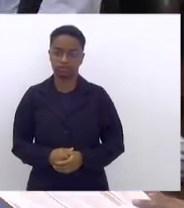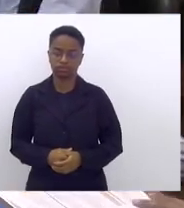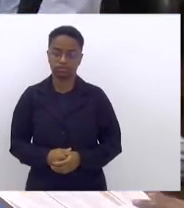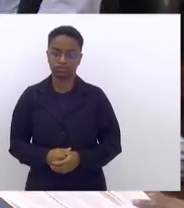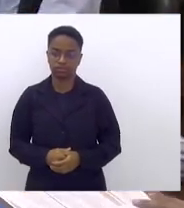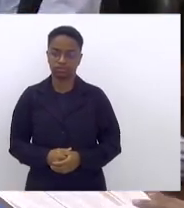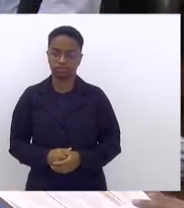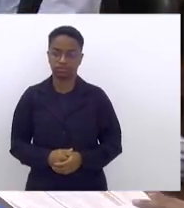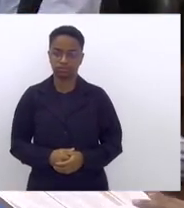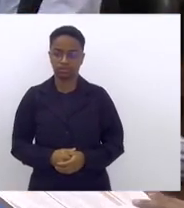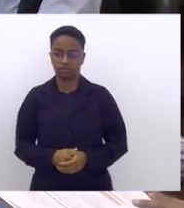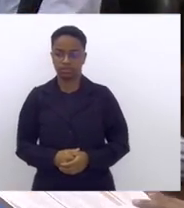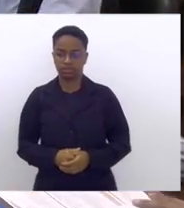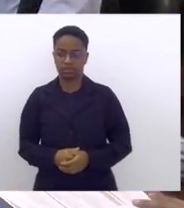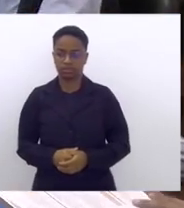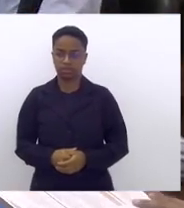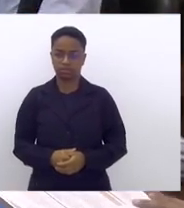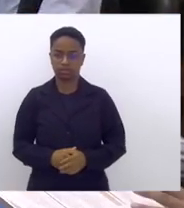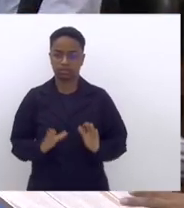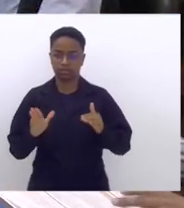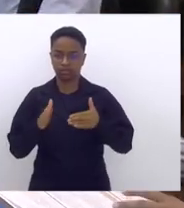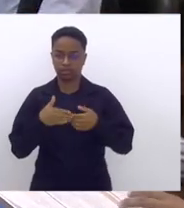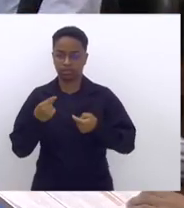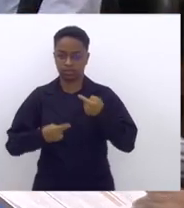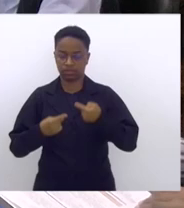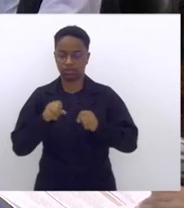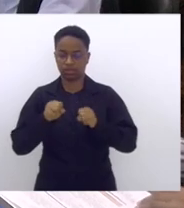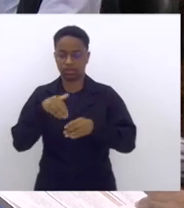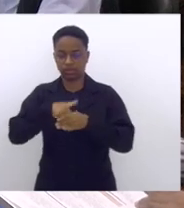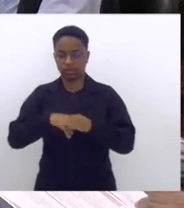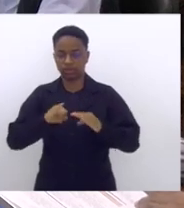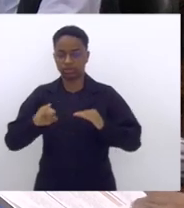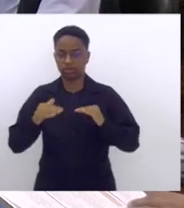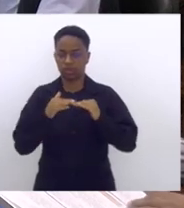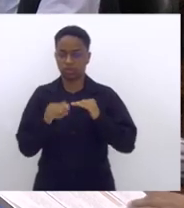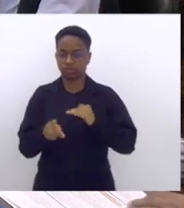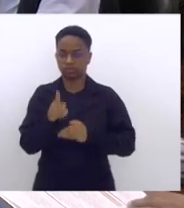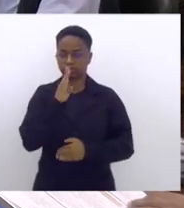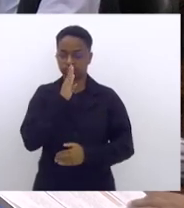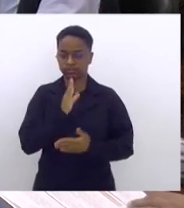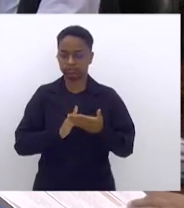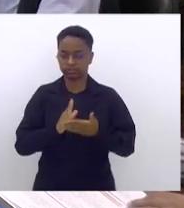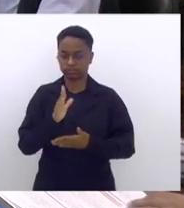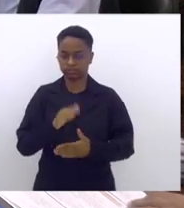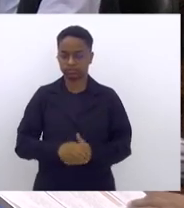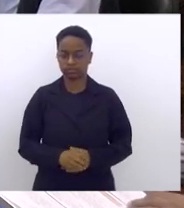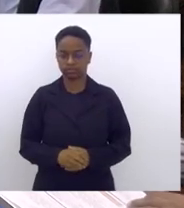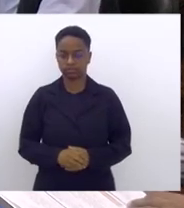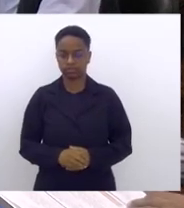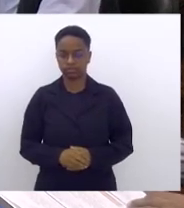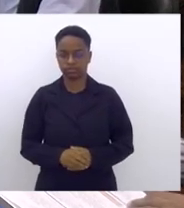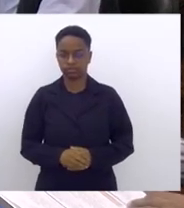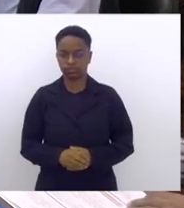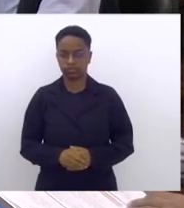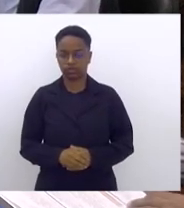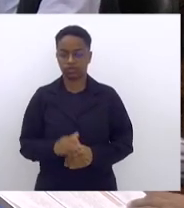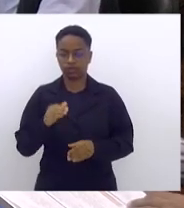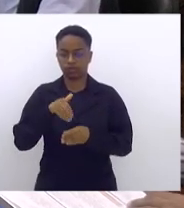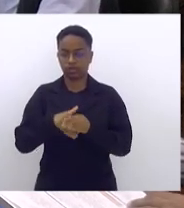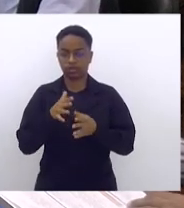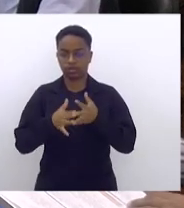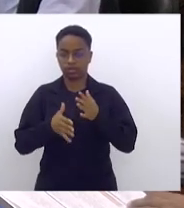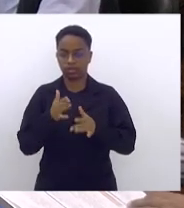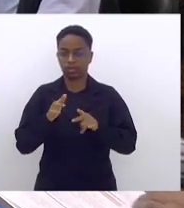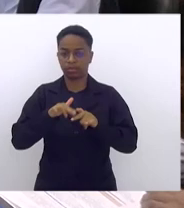voto. Encerrada a discussão, em votação, os senhores que aprovam permaneçam como estão, aprovado. O voto está prejudicado em razão das